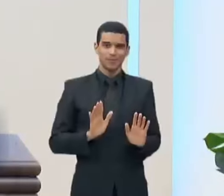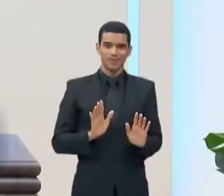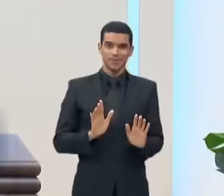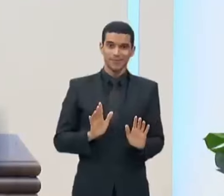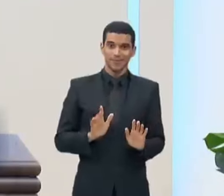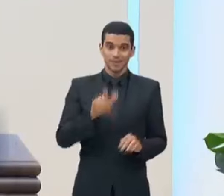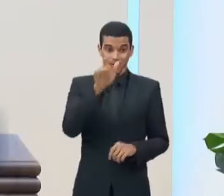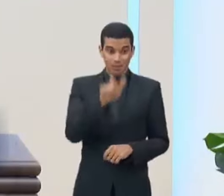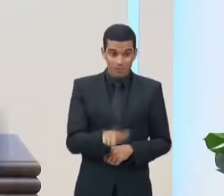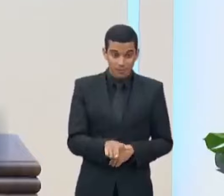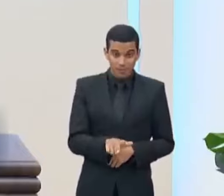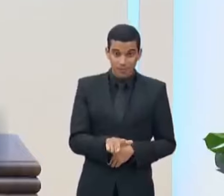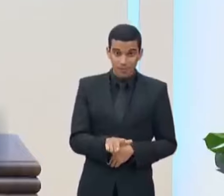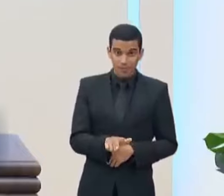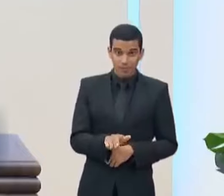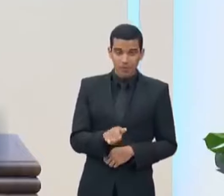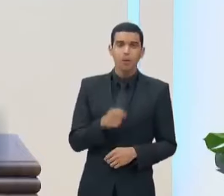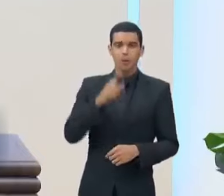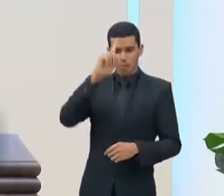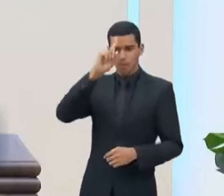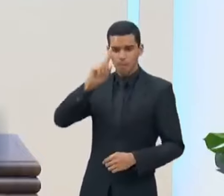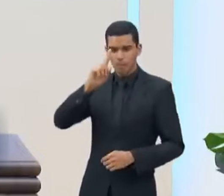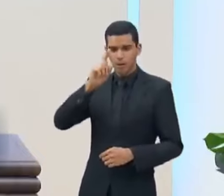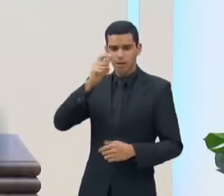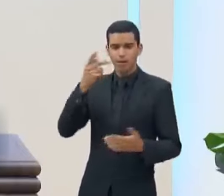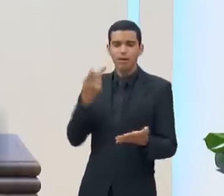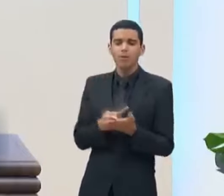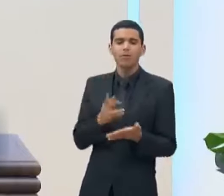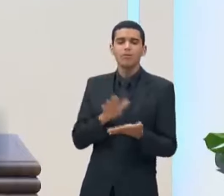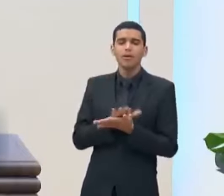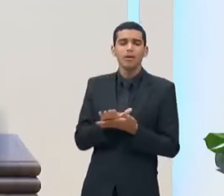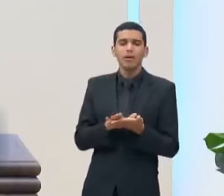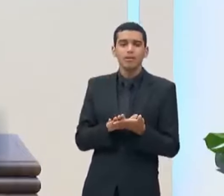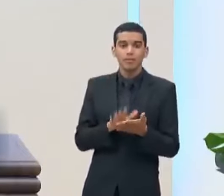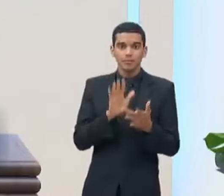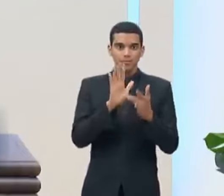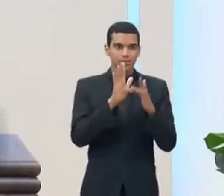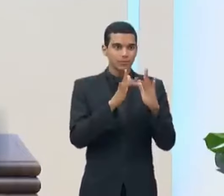homem determina e nada acontece.